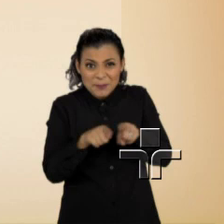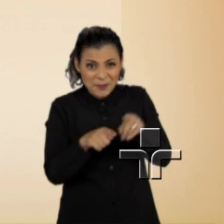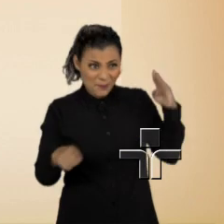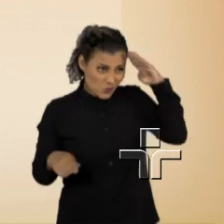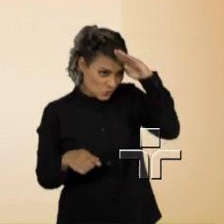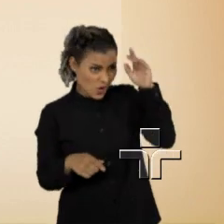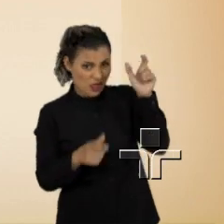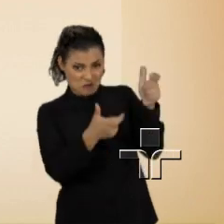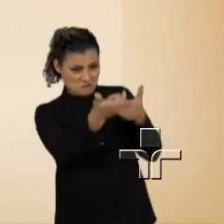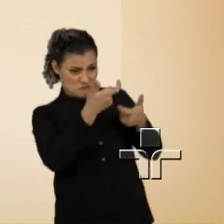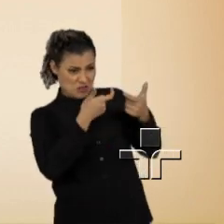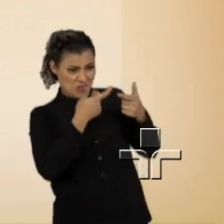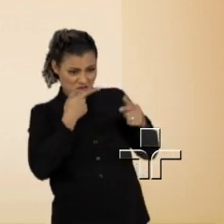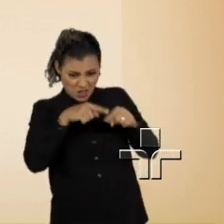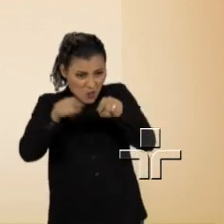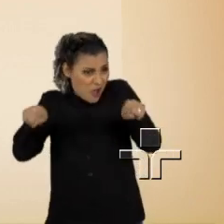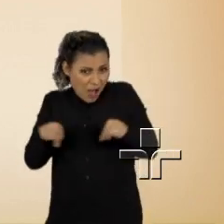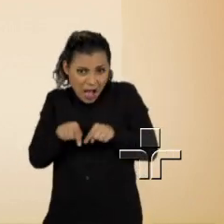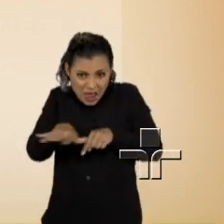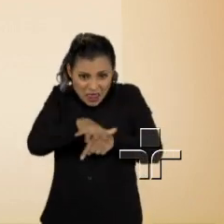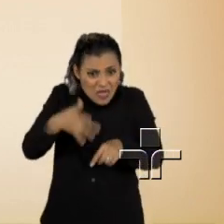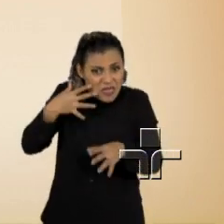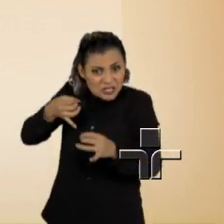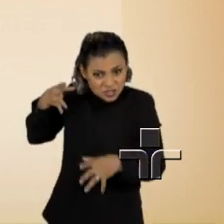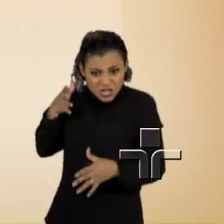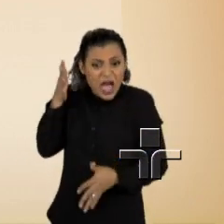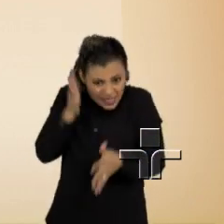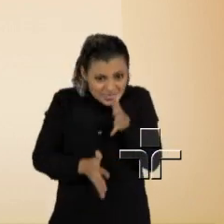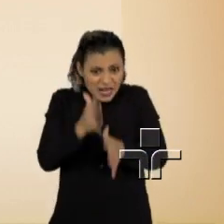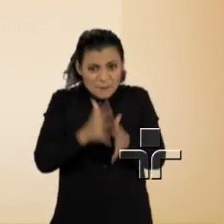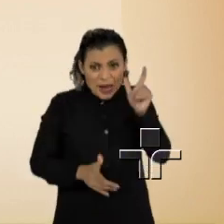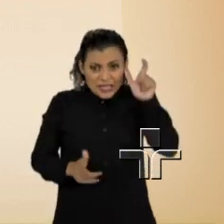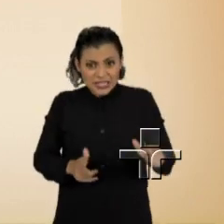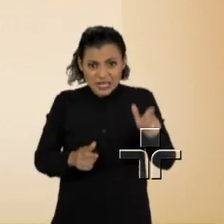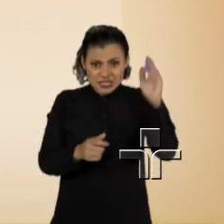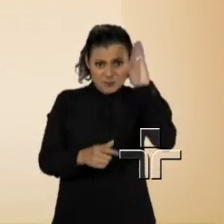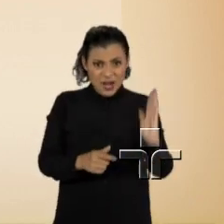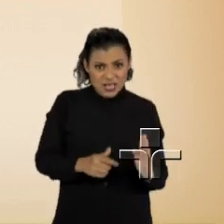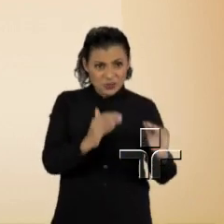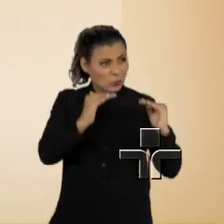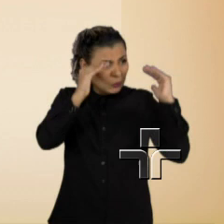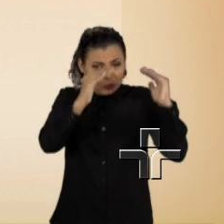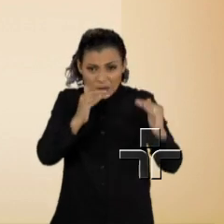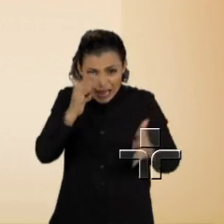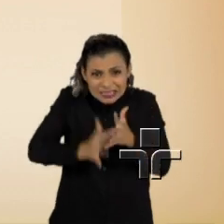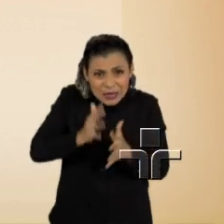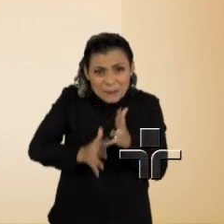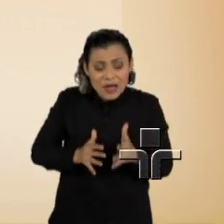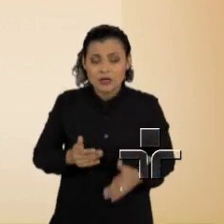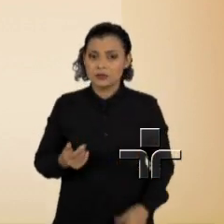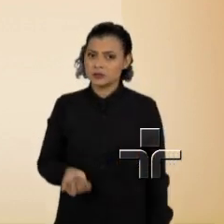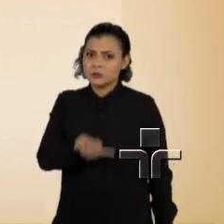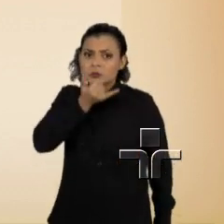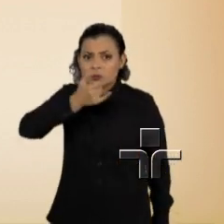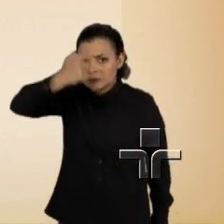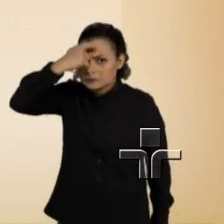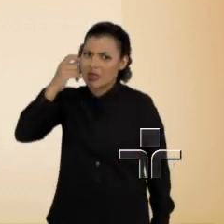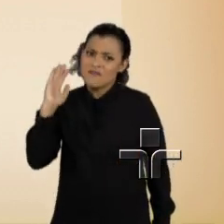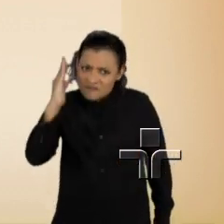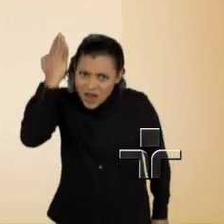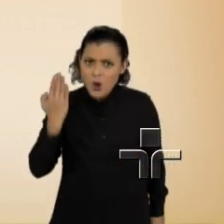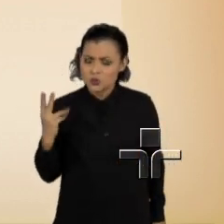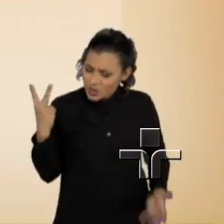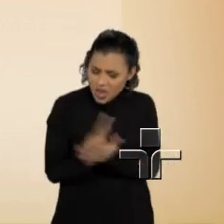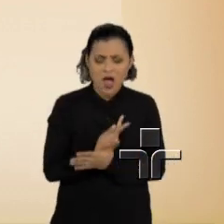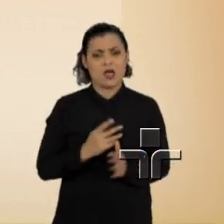Bolsonaro de que a demarcação de terras indígenas atentaria contra o interesse e a soberania nacional são conscientemente falsas, segundo o